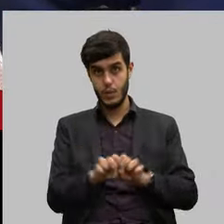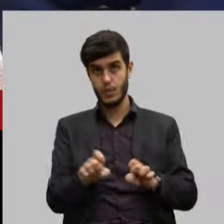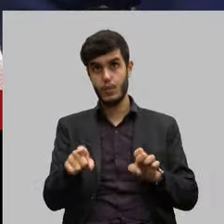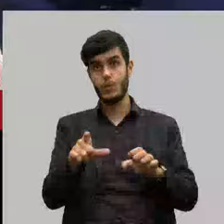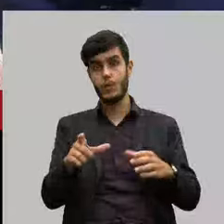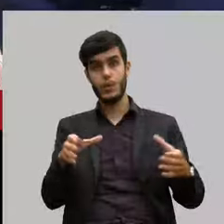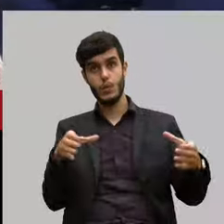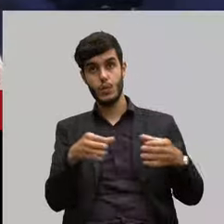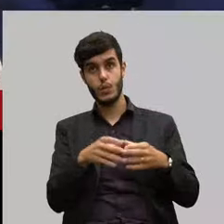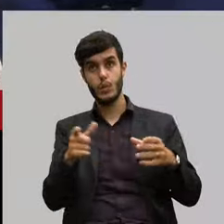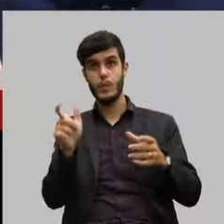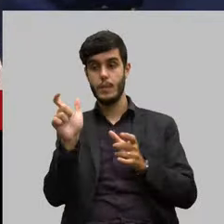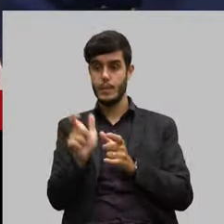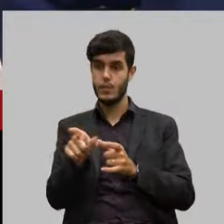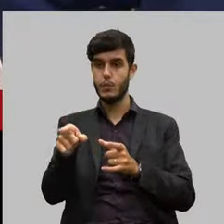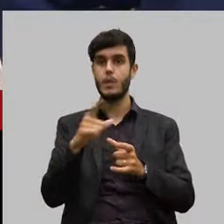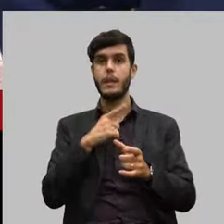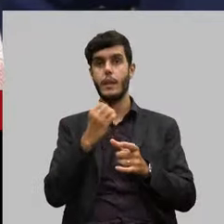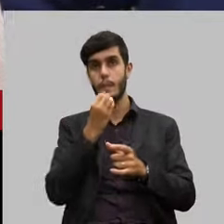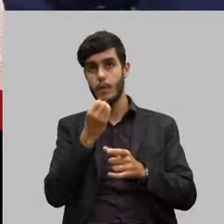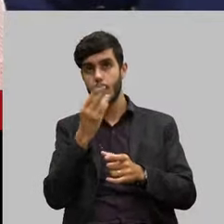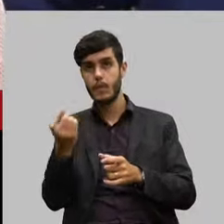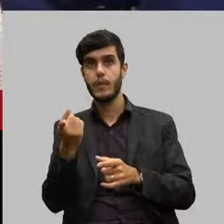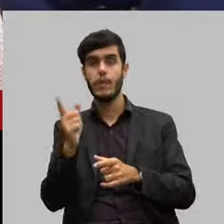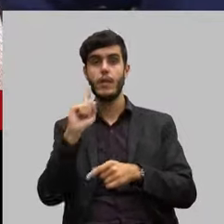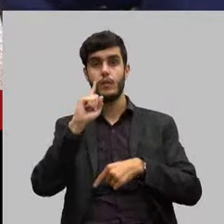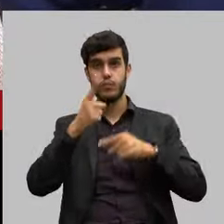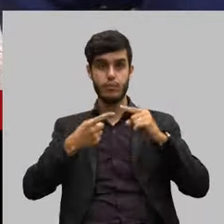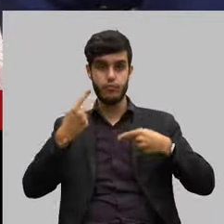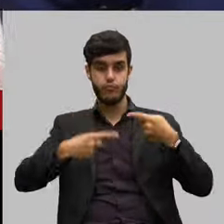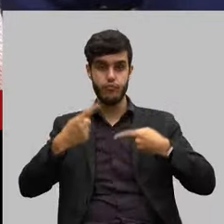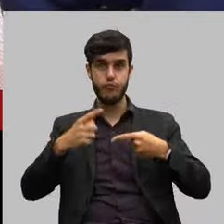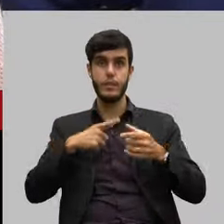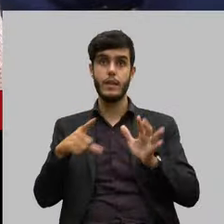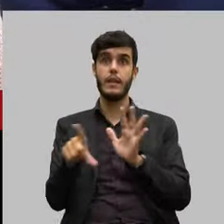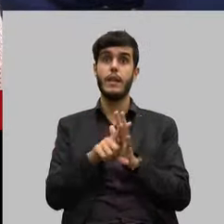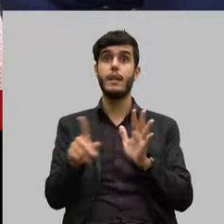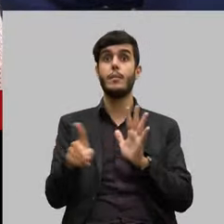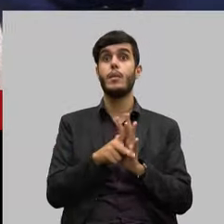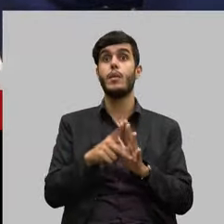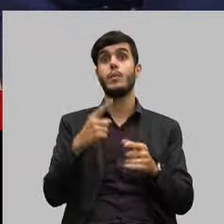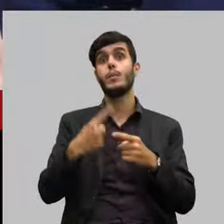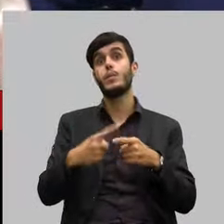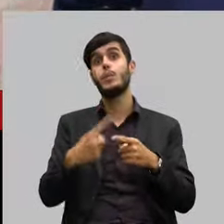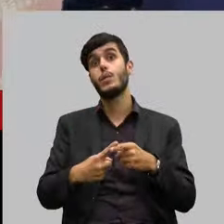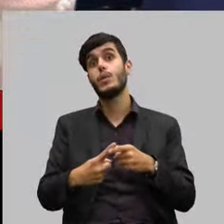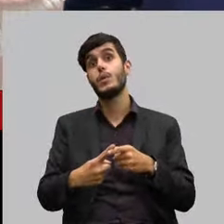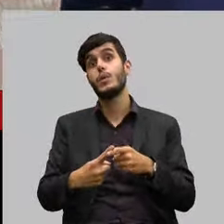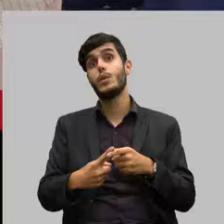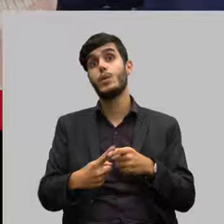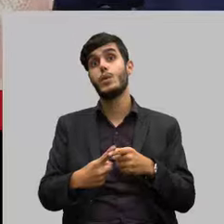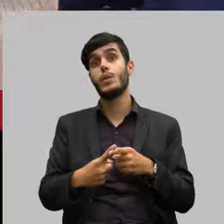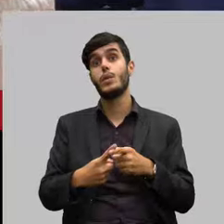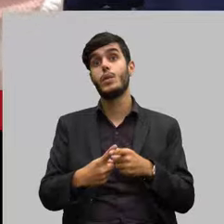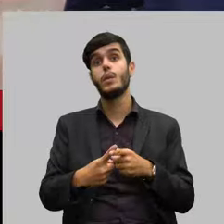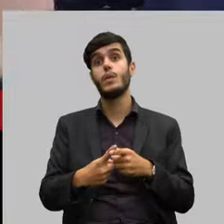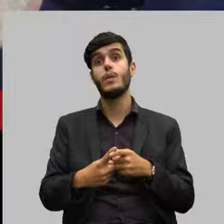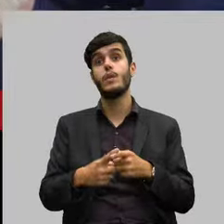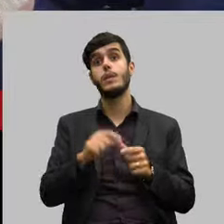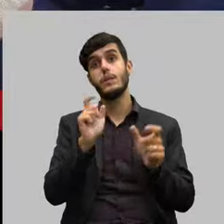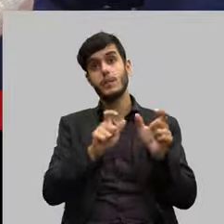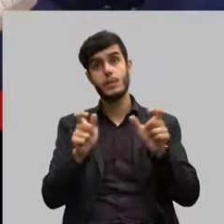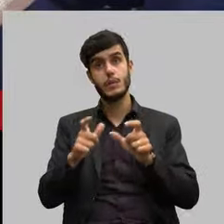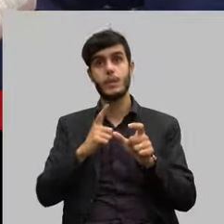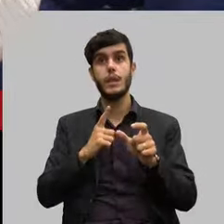beneficiários conselho deliberativo que existiam em leis próprias por quê E aí o o o os conselhos que